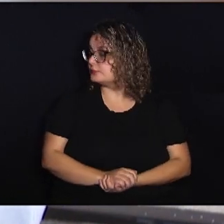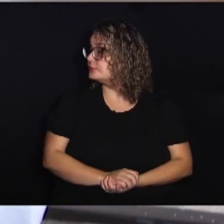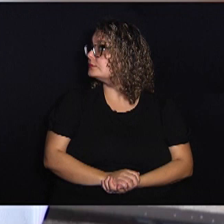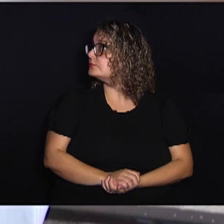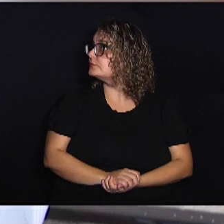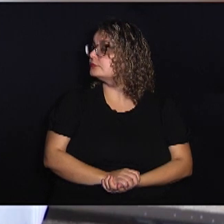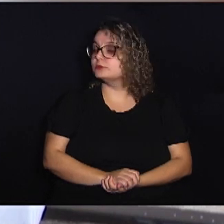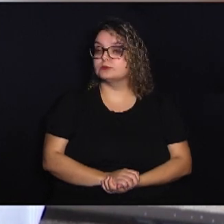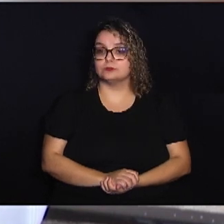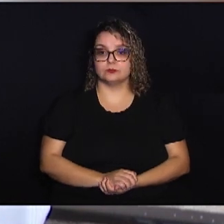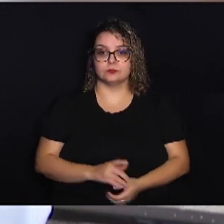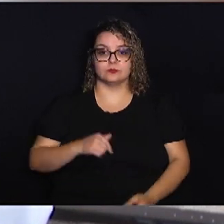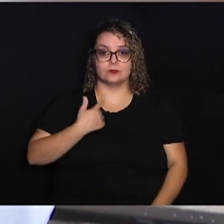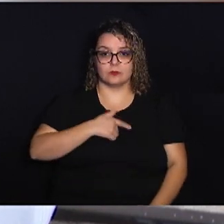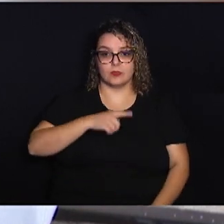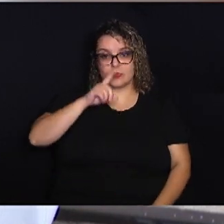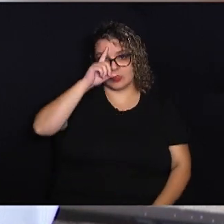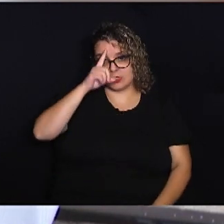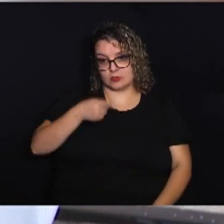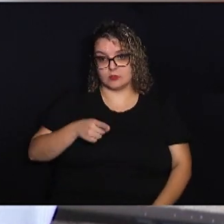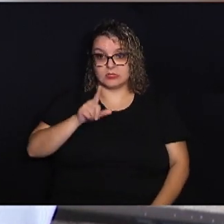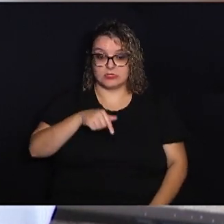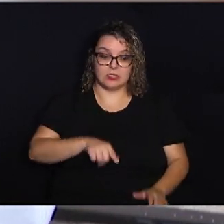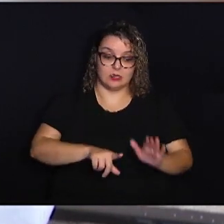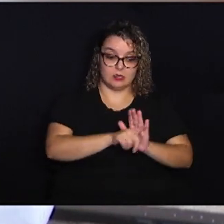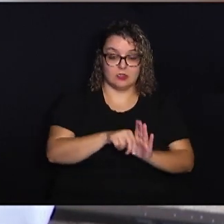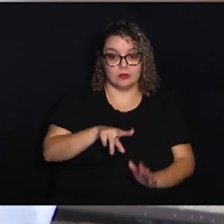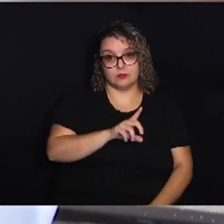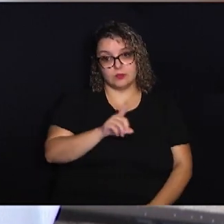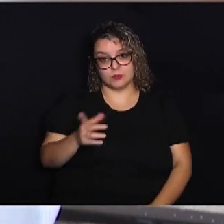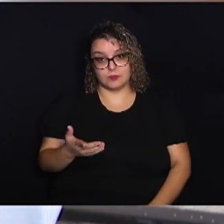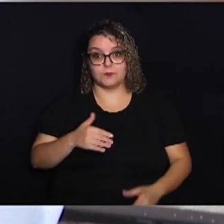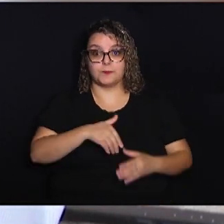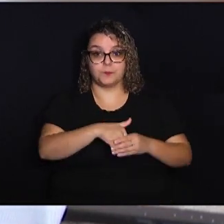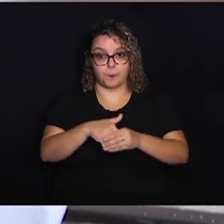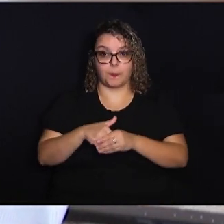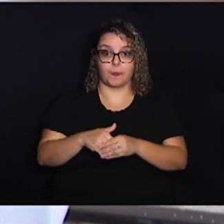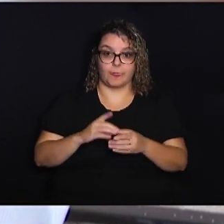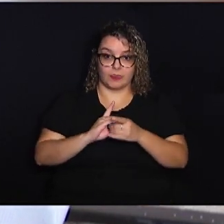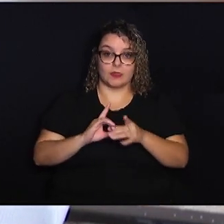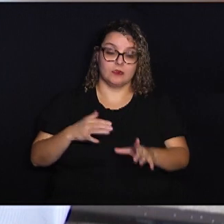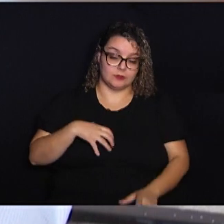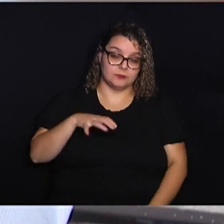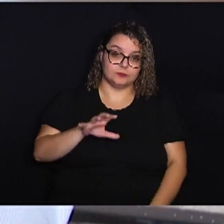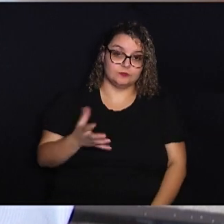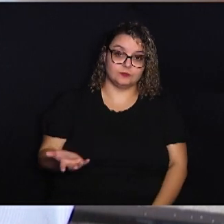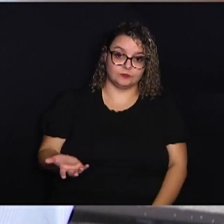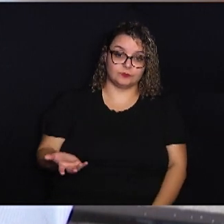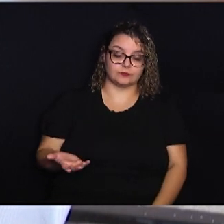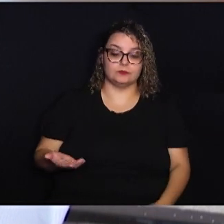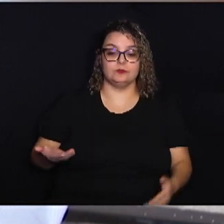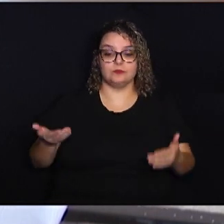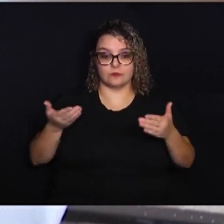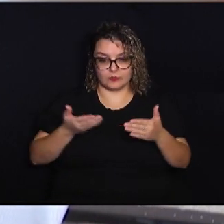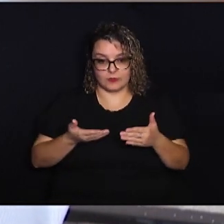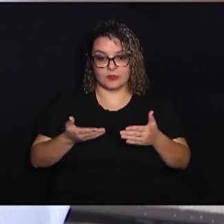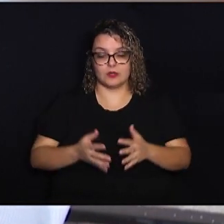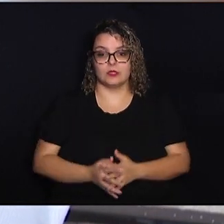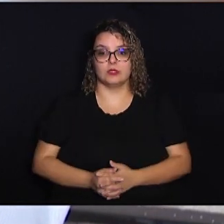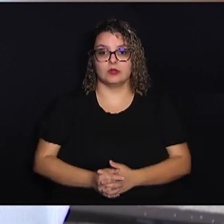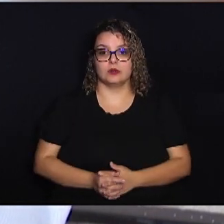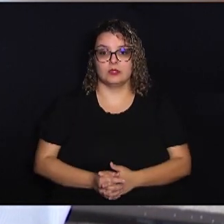do PROERD, eu vou evoluindo e eu gostei muito. Foram 3 meses recebendo orientações nas salas de